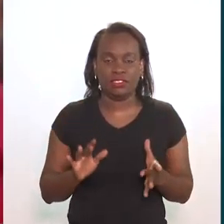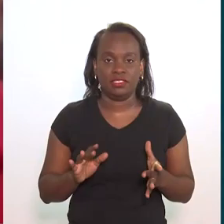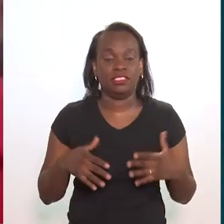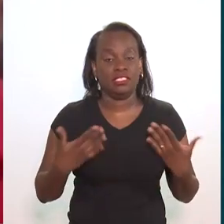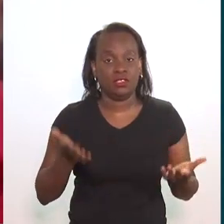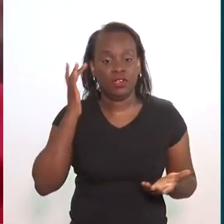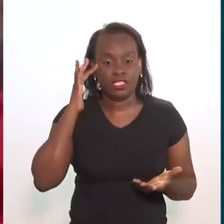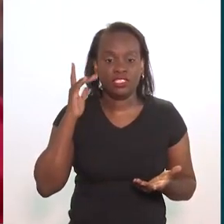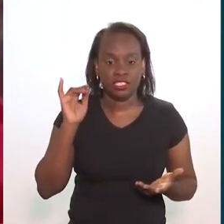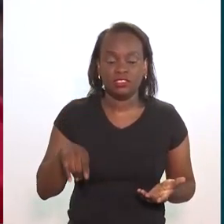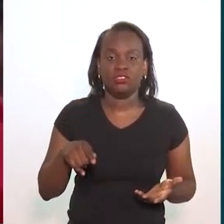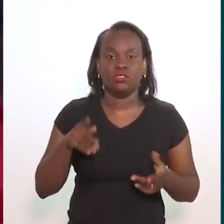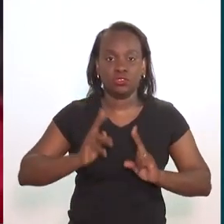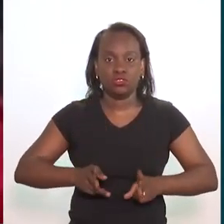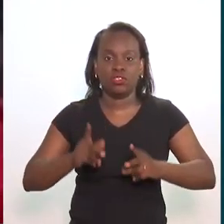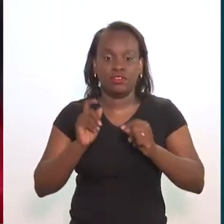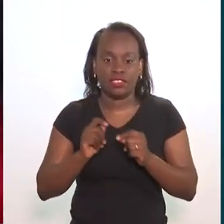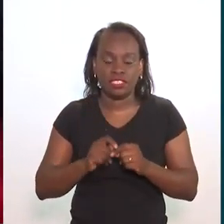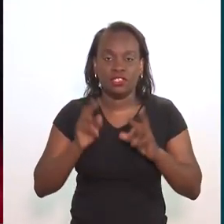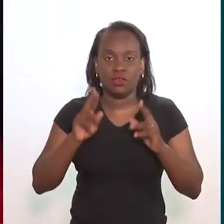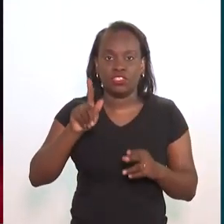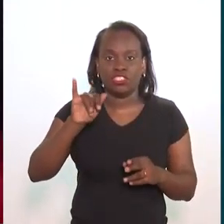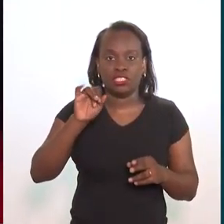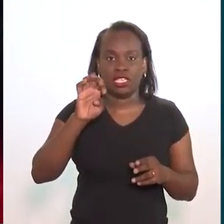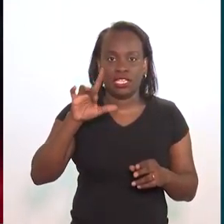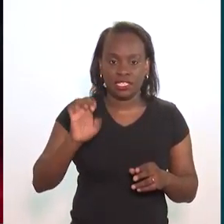todos. Né? Eu acho que é isso, é continuar